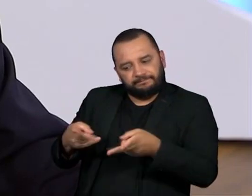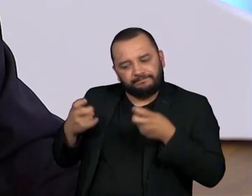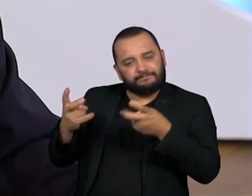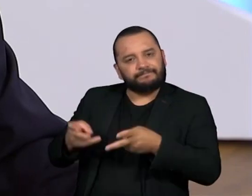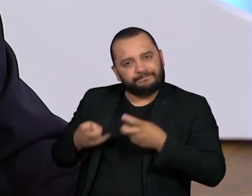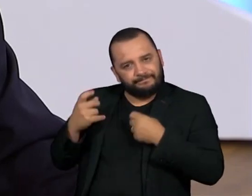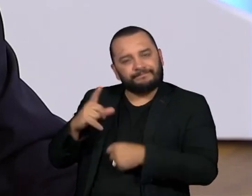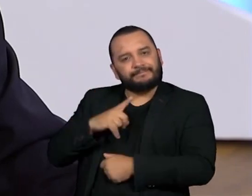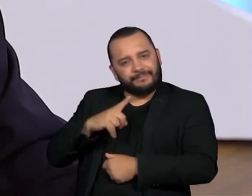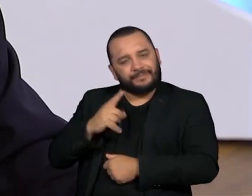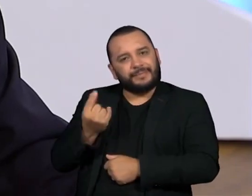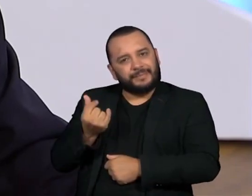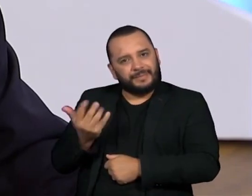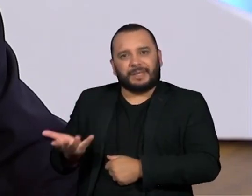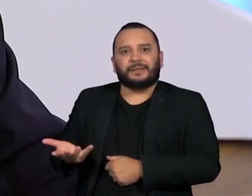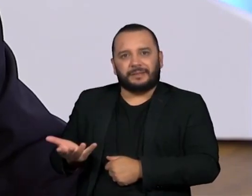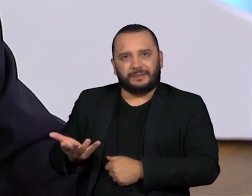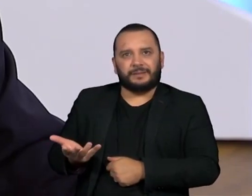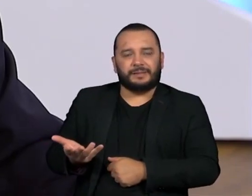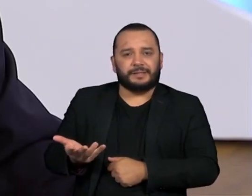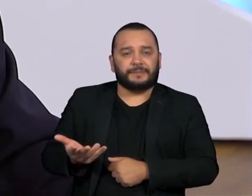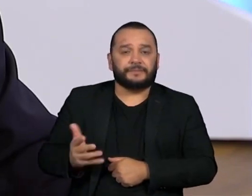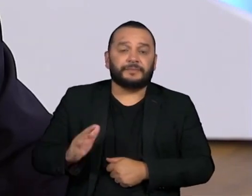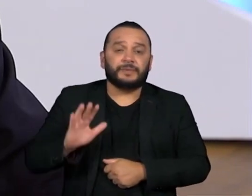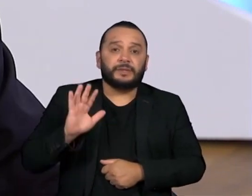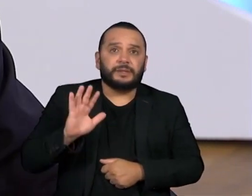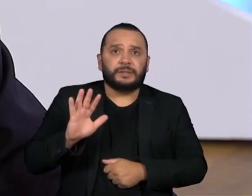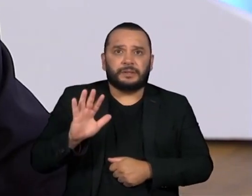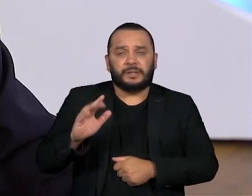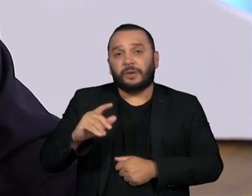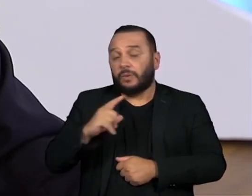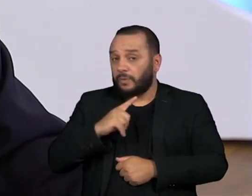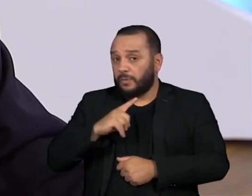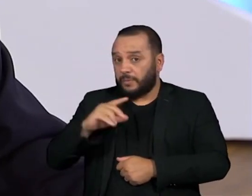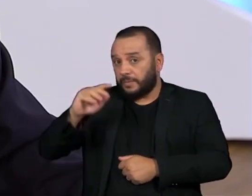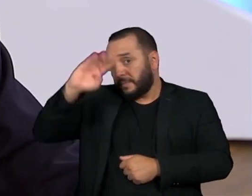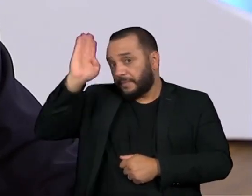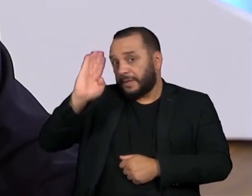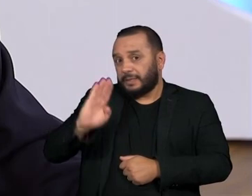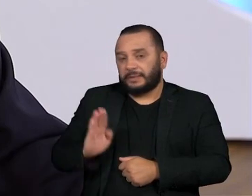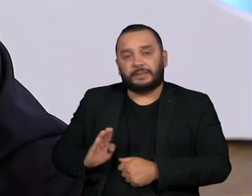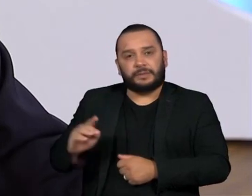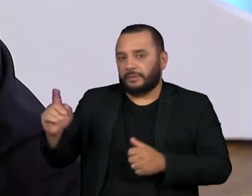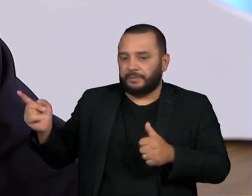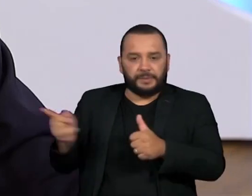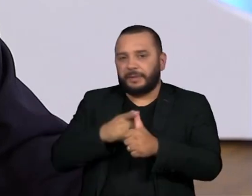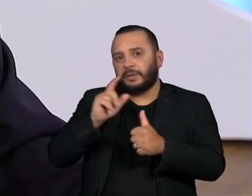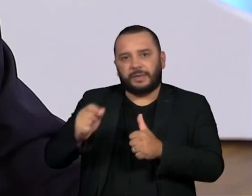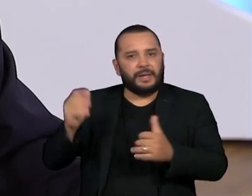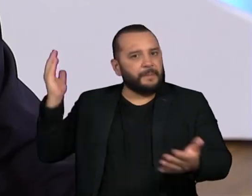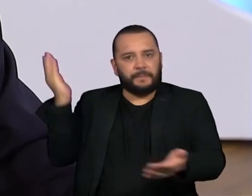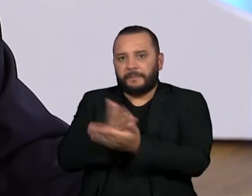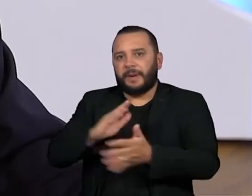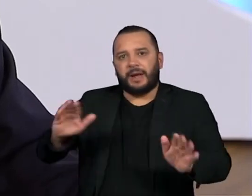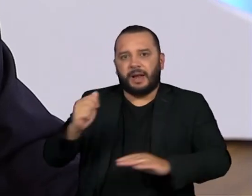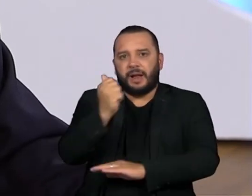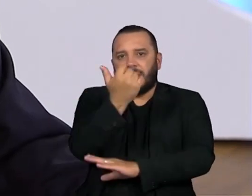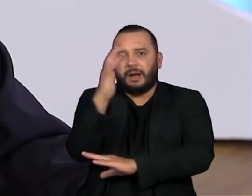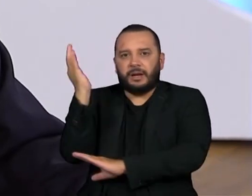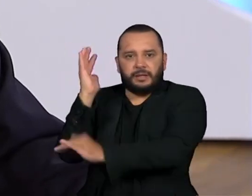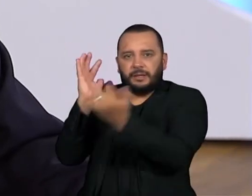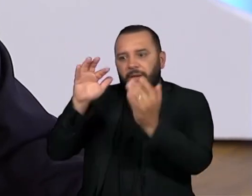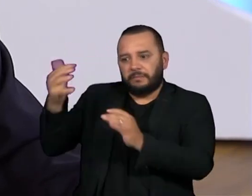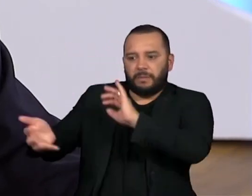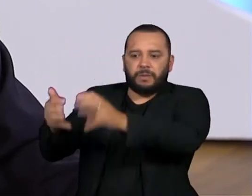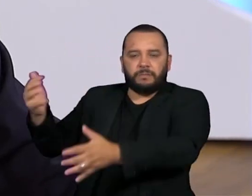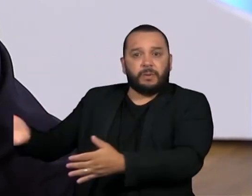valor. Então, o programa óbvio para o Brasil é: 1, parar de desmatar. 2, os outros 30% é